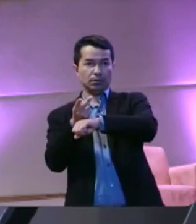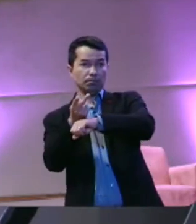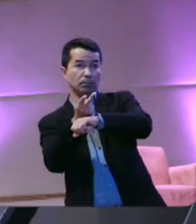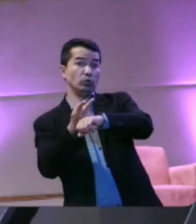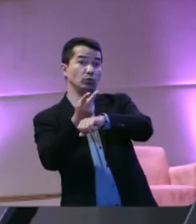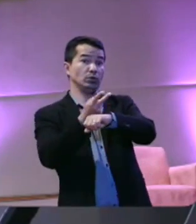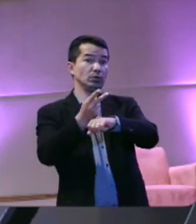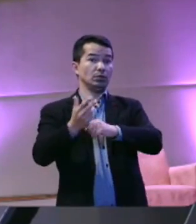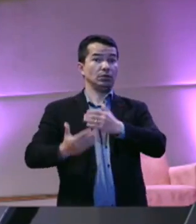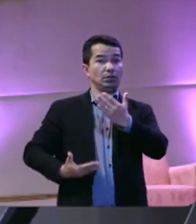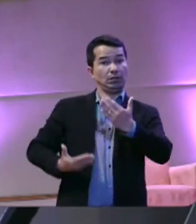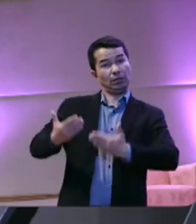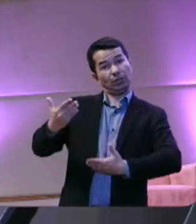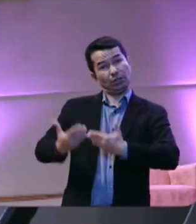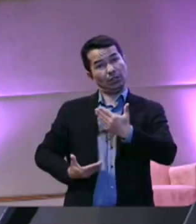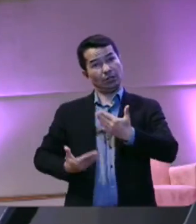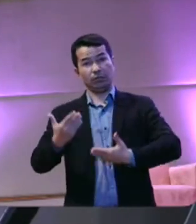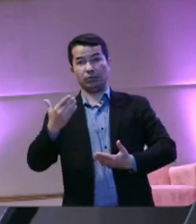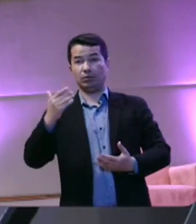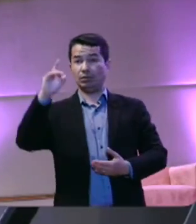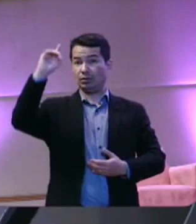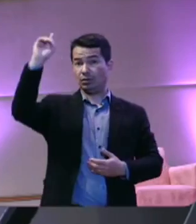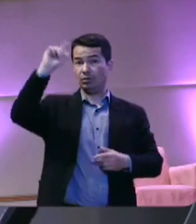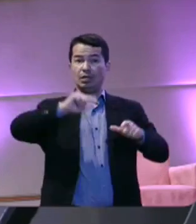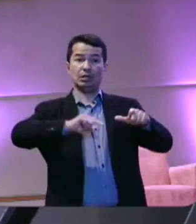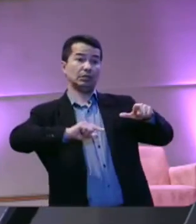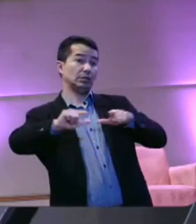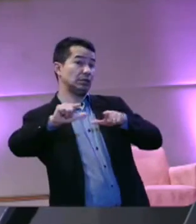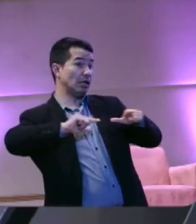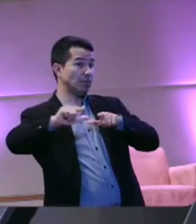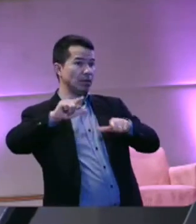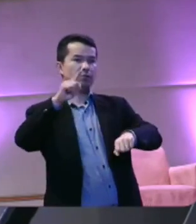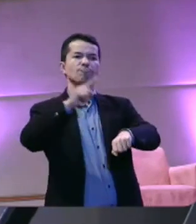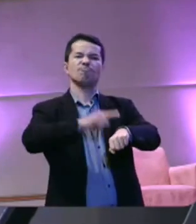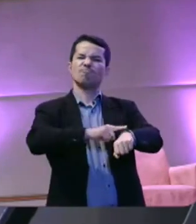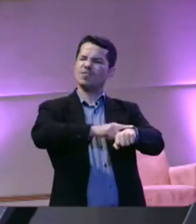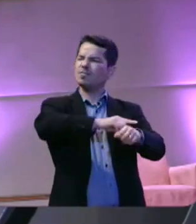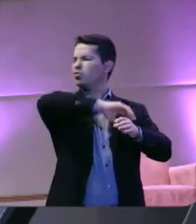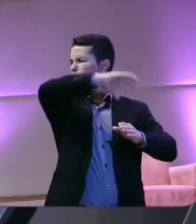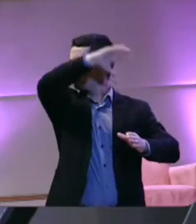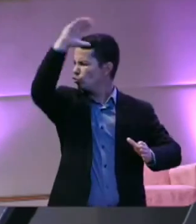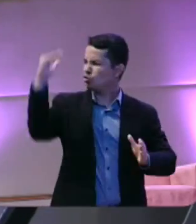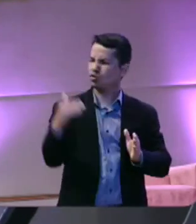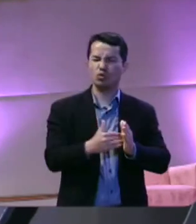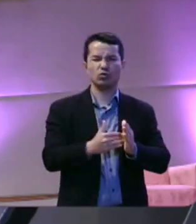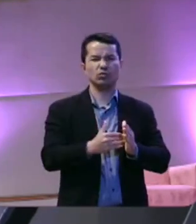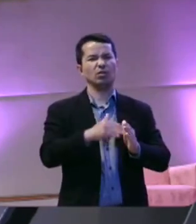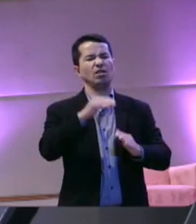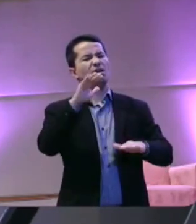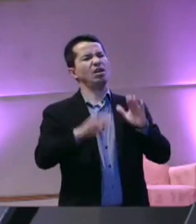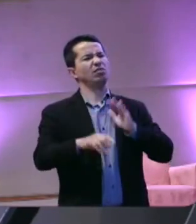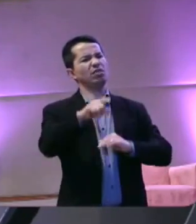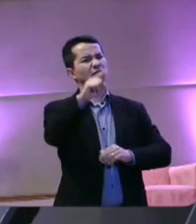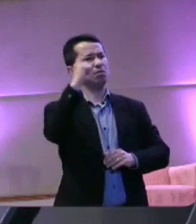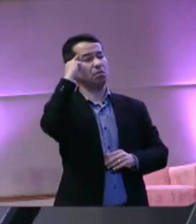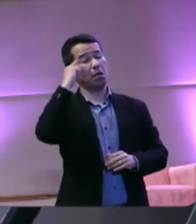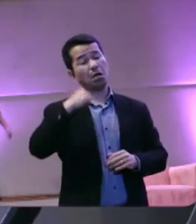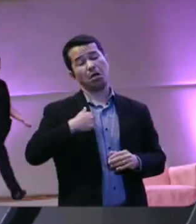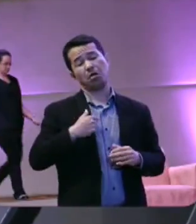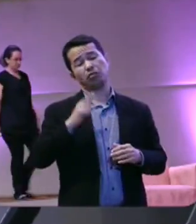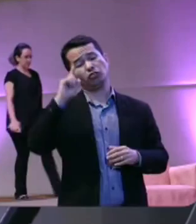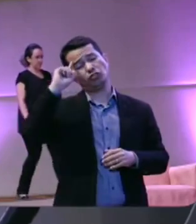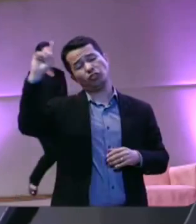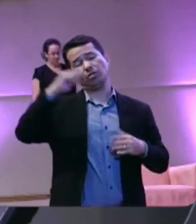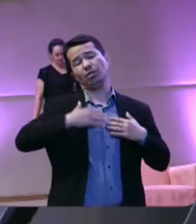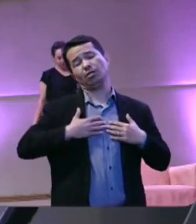integral. Que mesmo no nosso dia de descanso, nós tenhamos a alegria de manifestar Jesus para